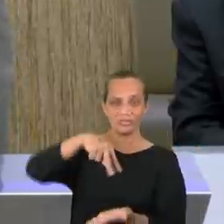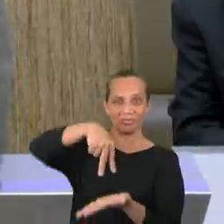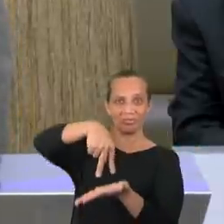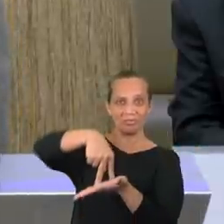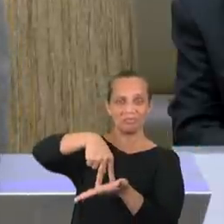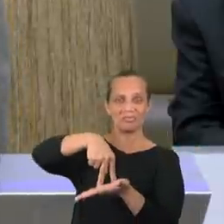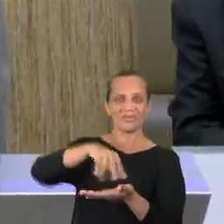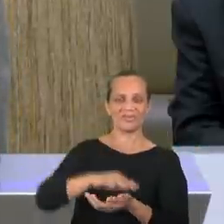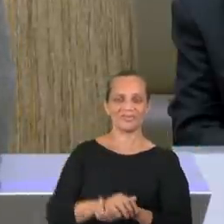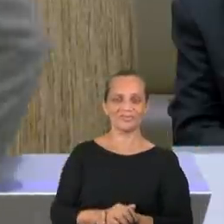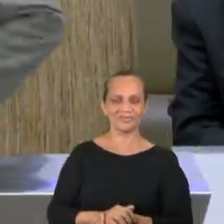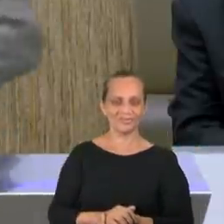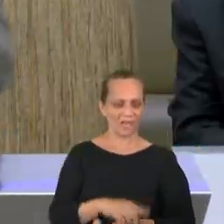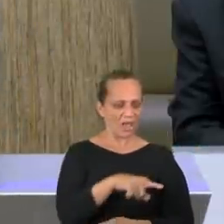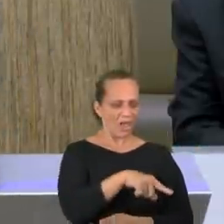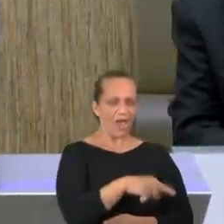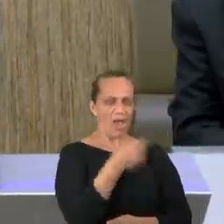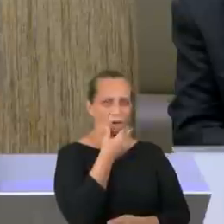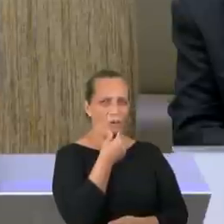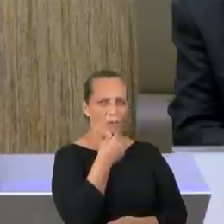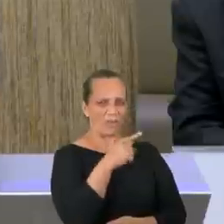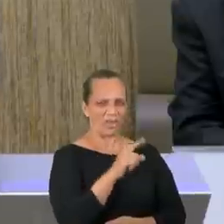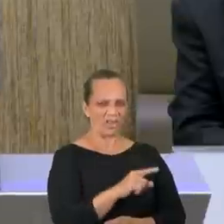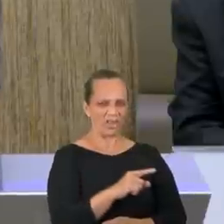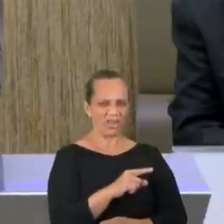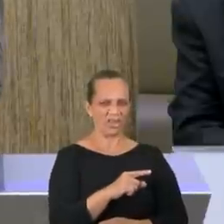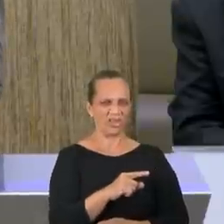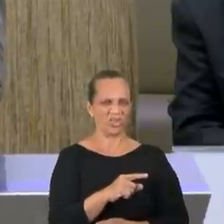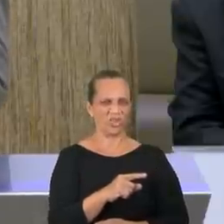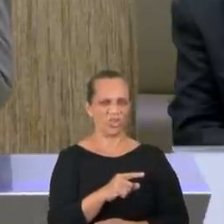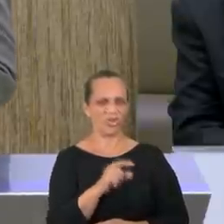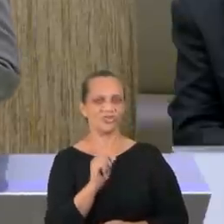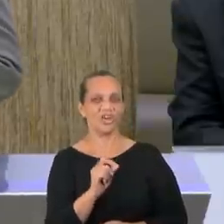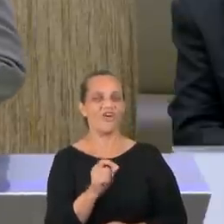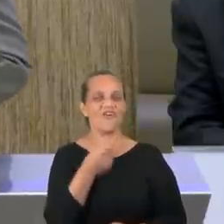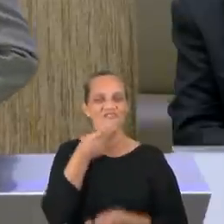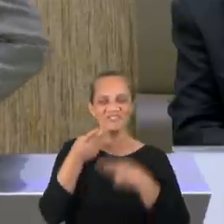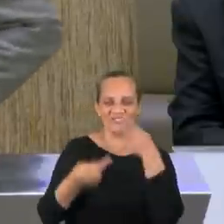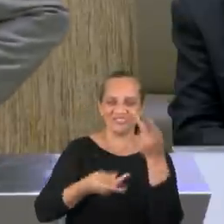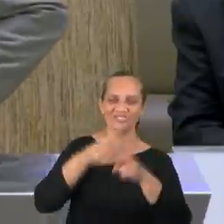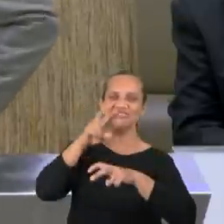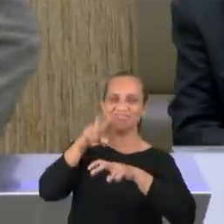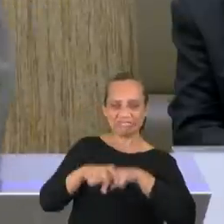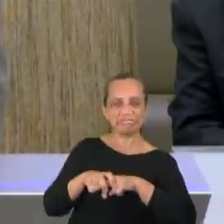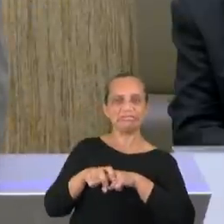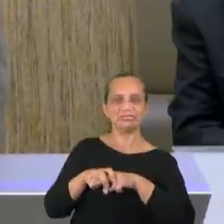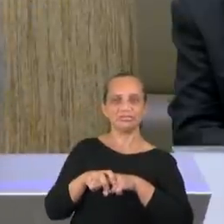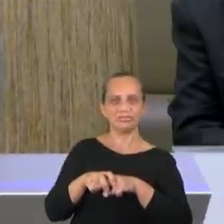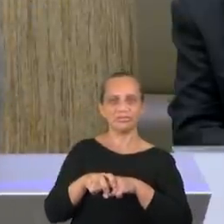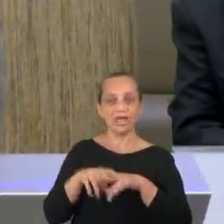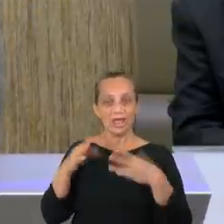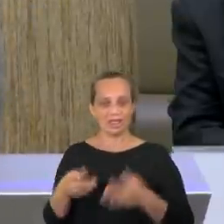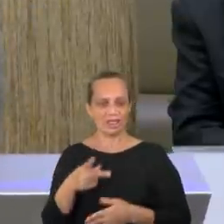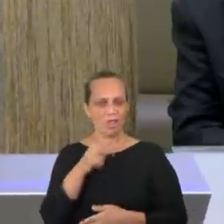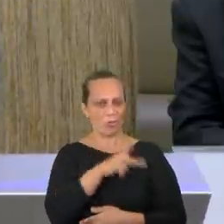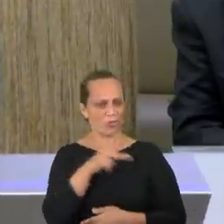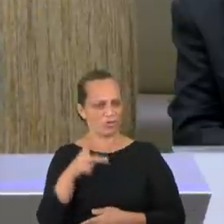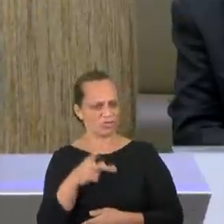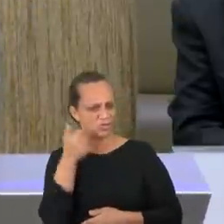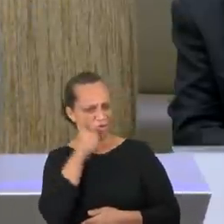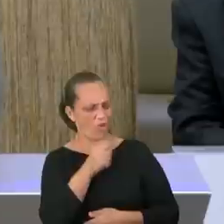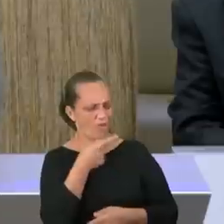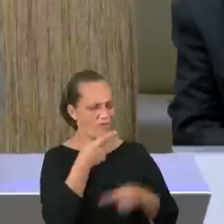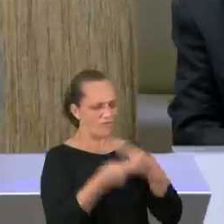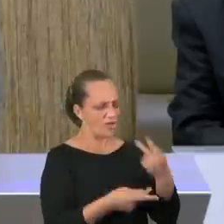E aquele menino era aquele menino do roentozinho, aí disse assim: eu digo é sentado. Aí a professora: menino, fica, eu